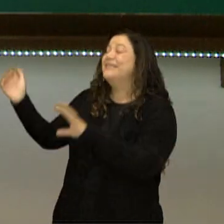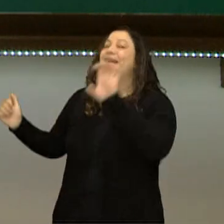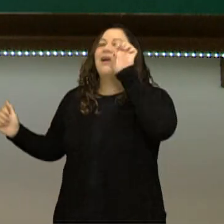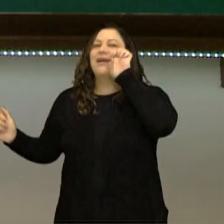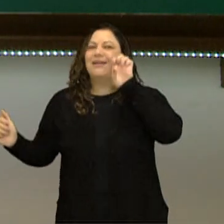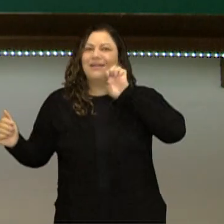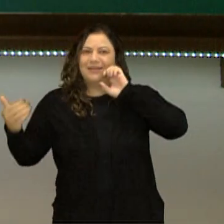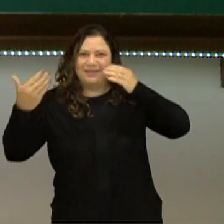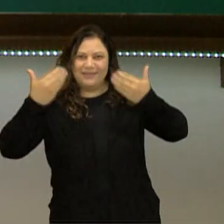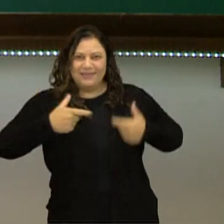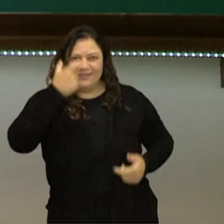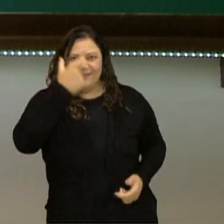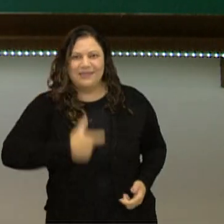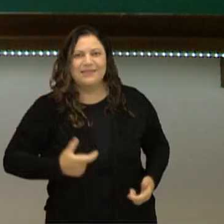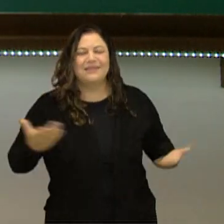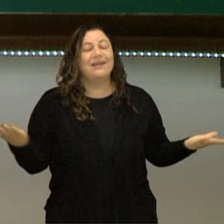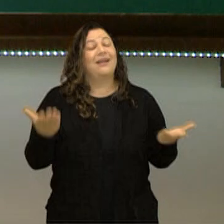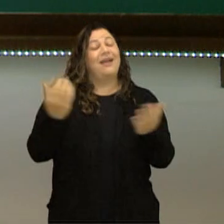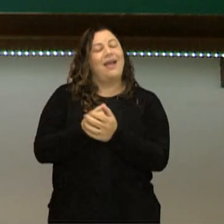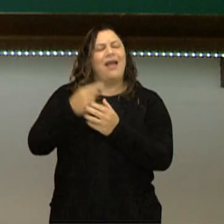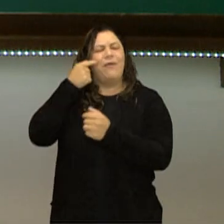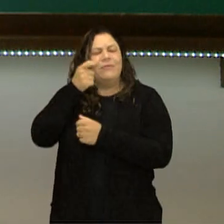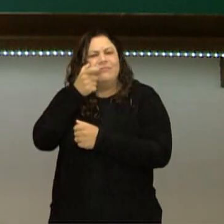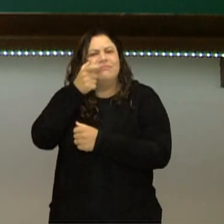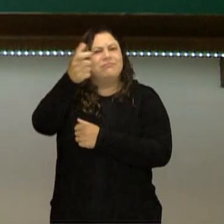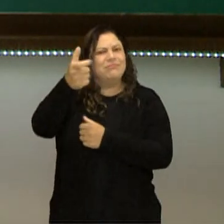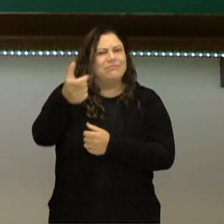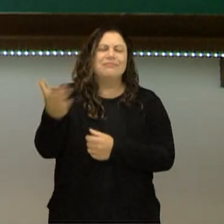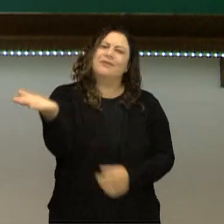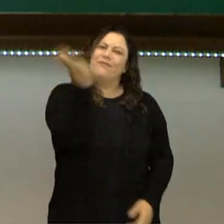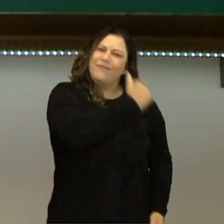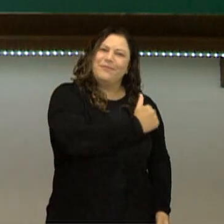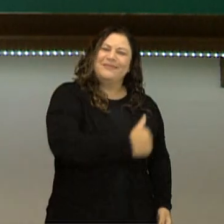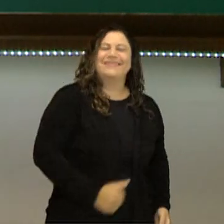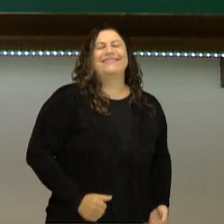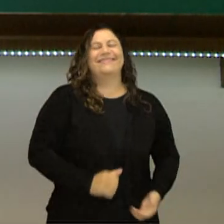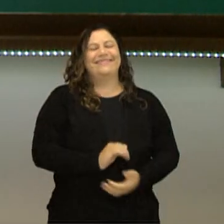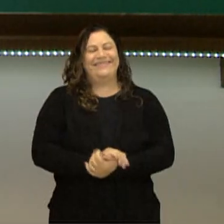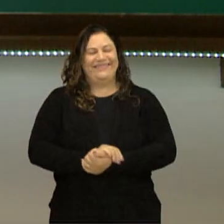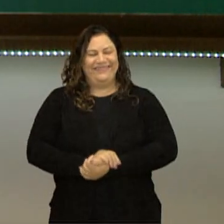you? Vamos falar de coisas bem interessantes. Vamos lá? Let's go!